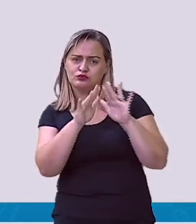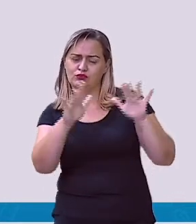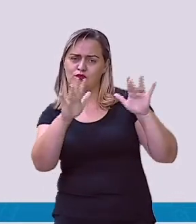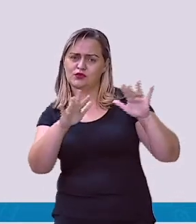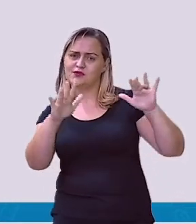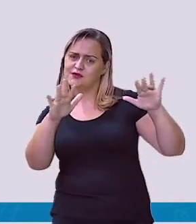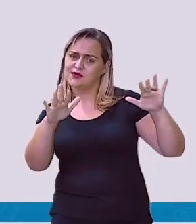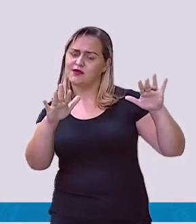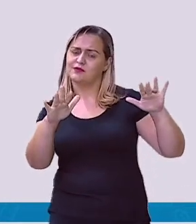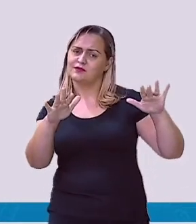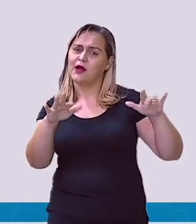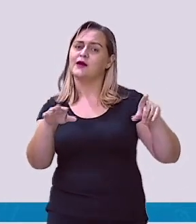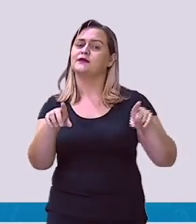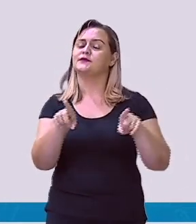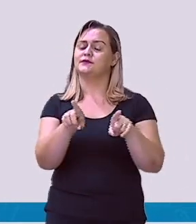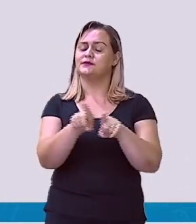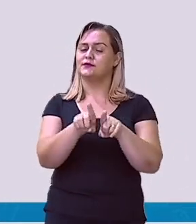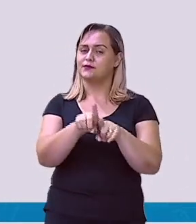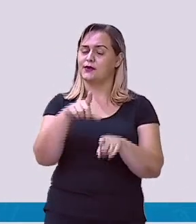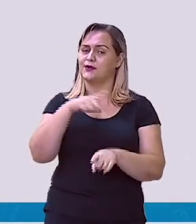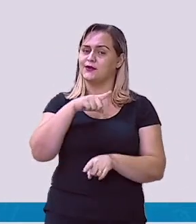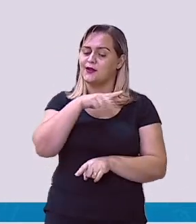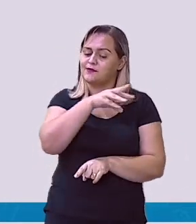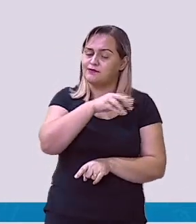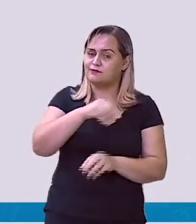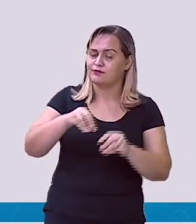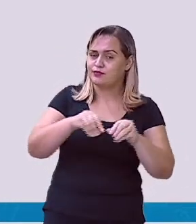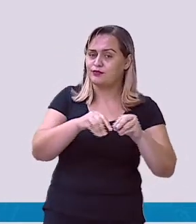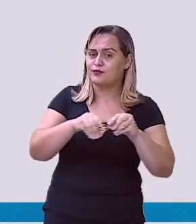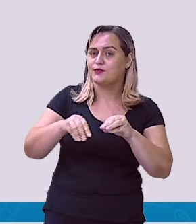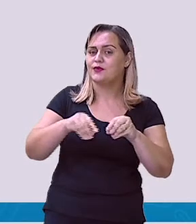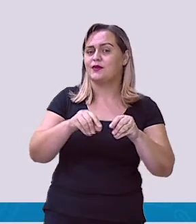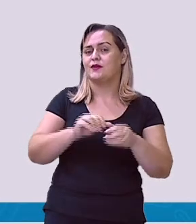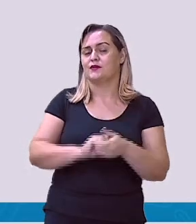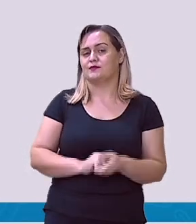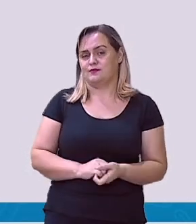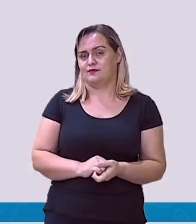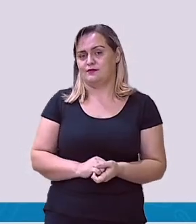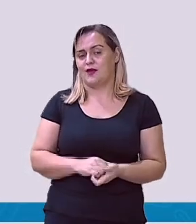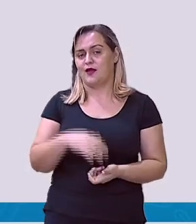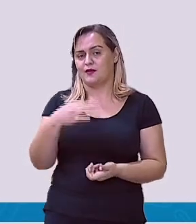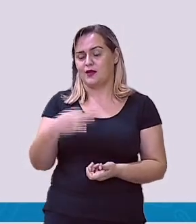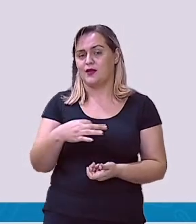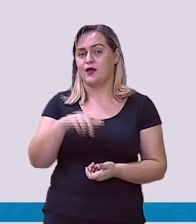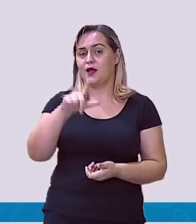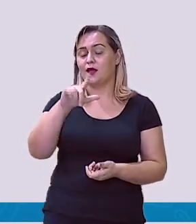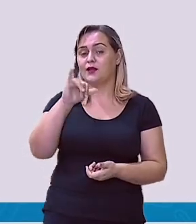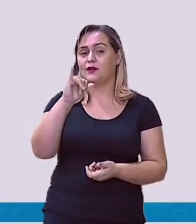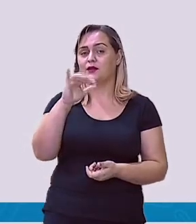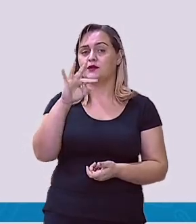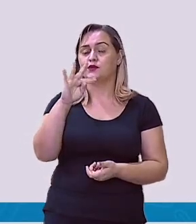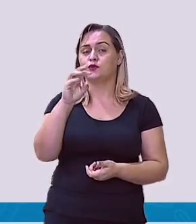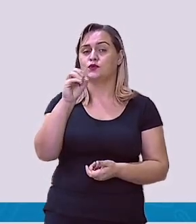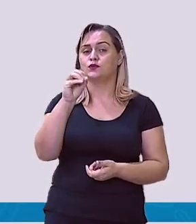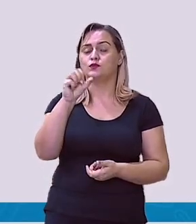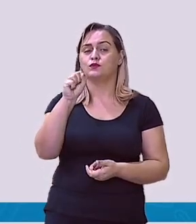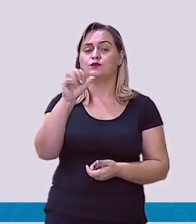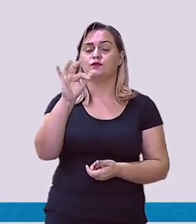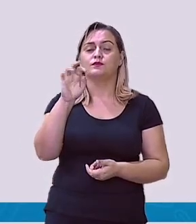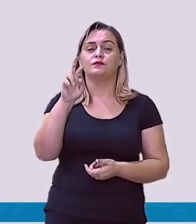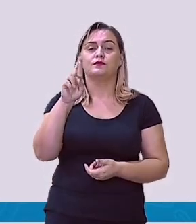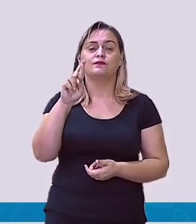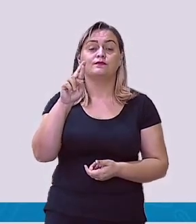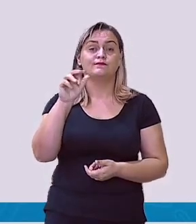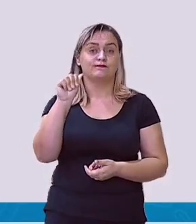temos ali também a crosta terrestre. Então, isso é fundamental você